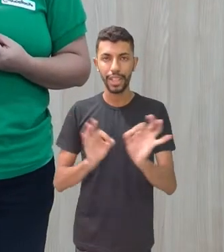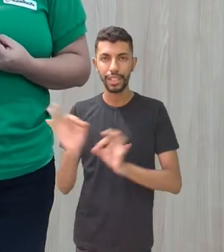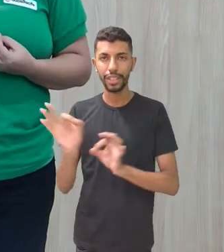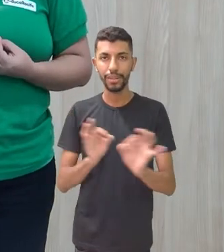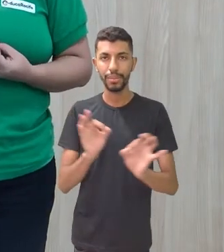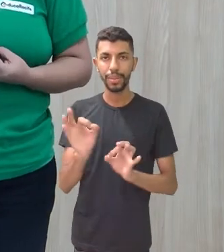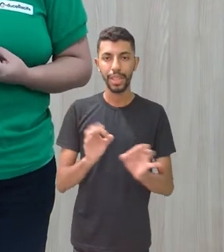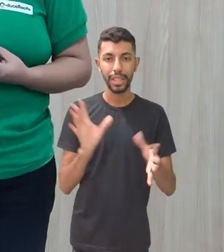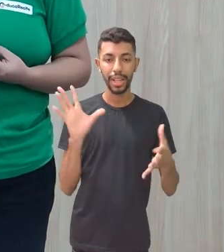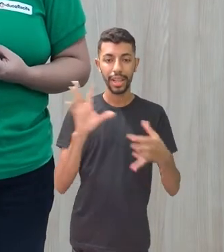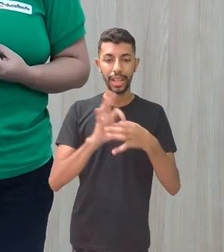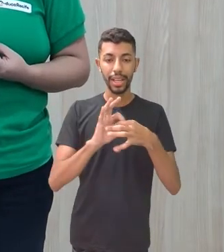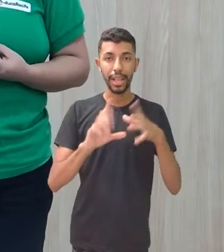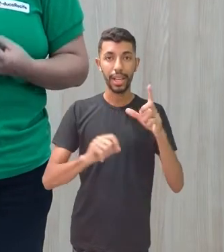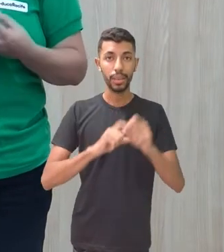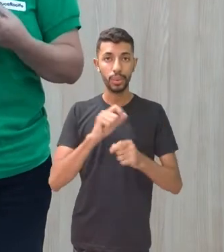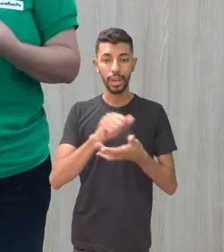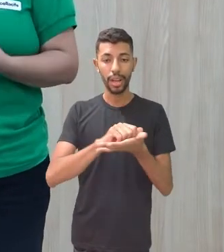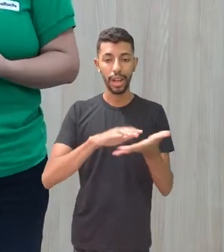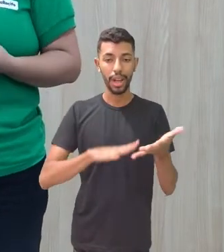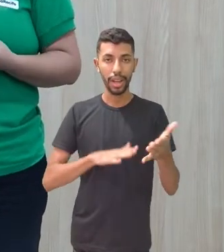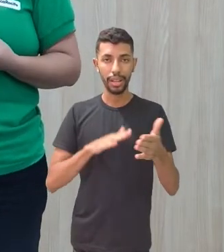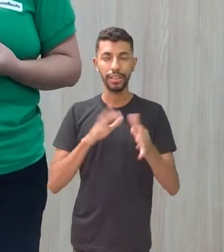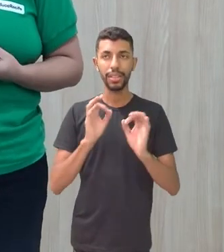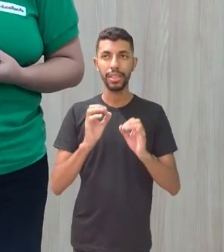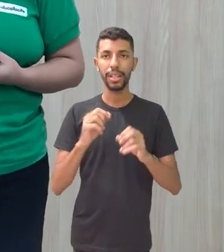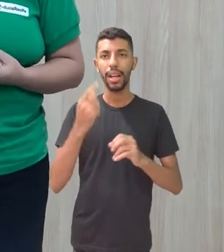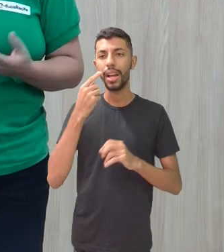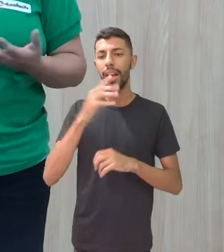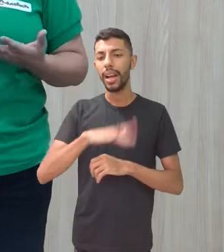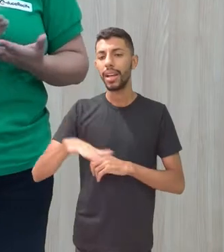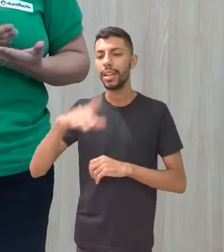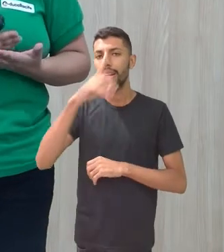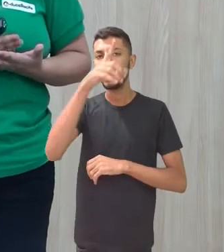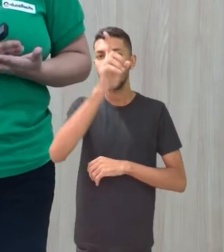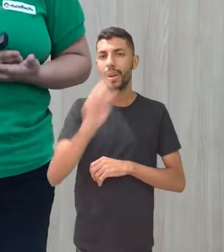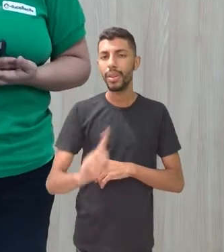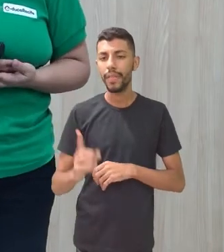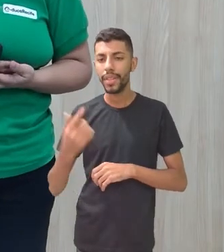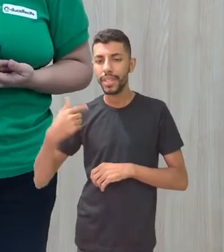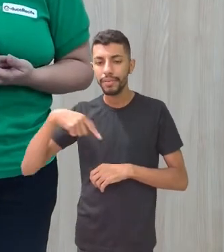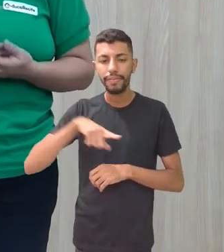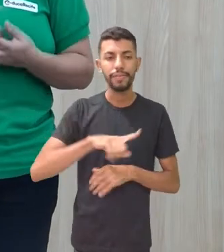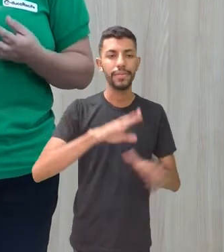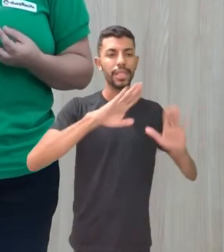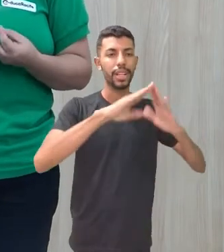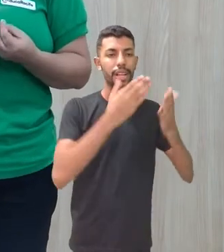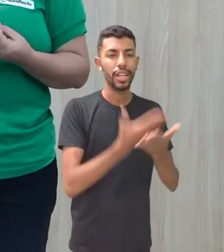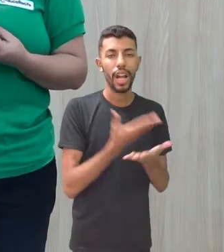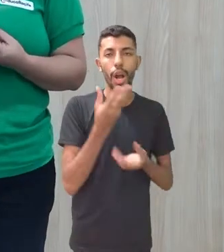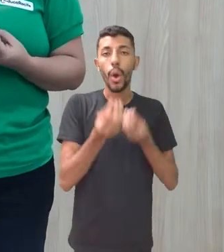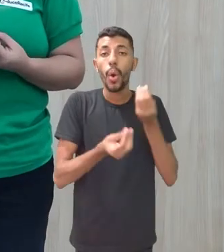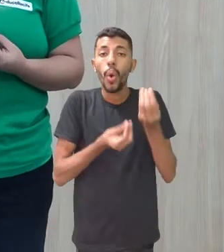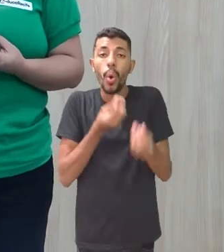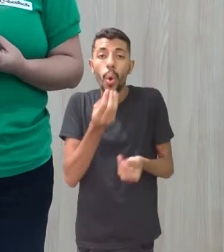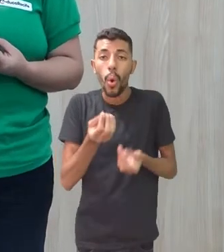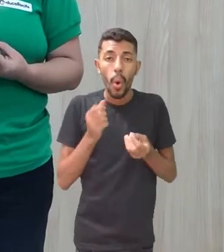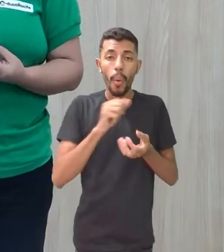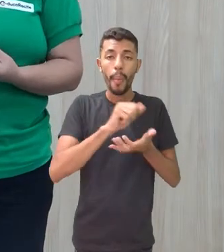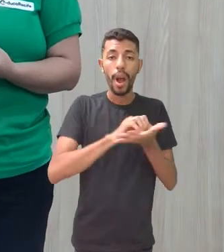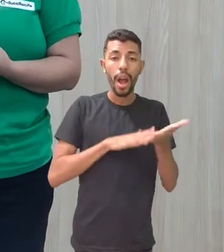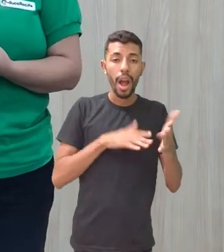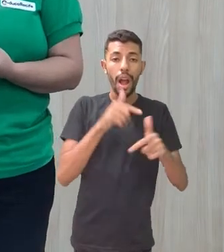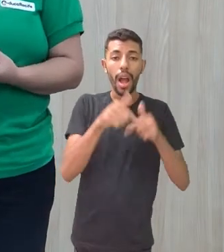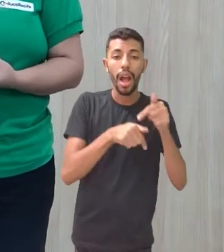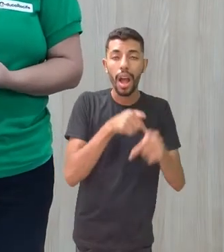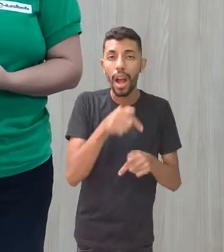relação às atividades. Essas crianças com deficiência chegando na creche, como vai ficar essas atividades